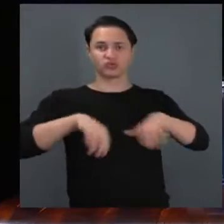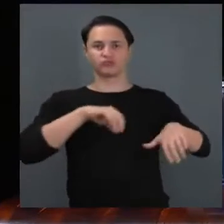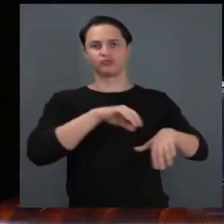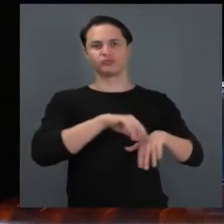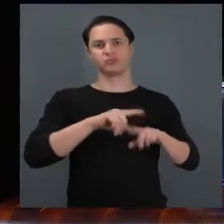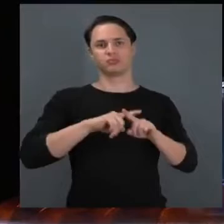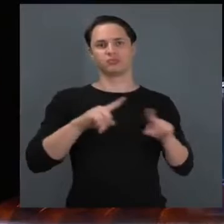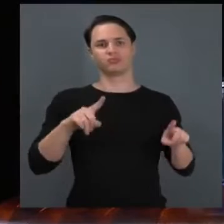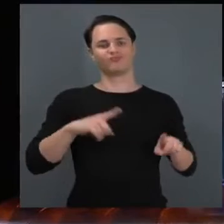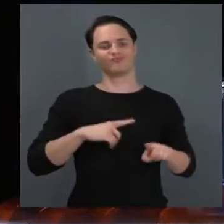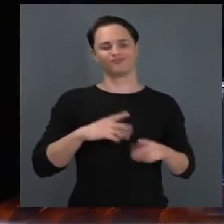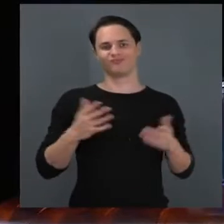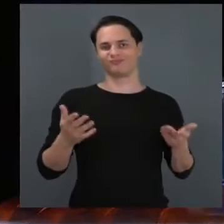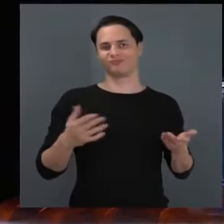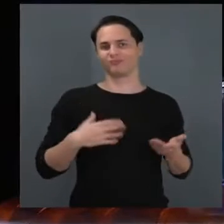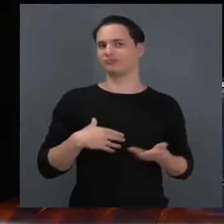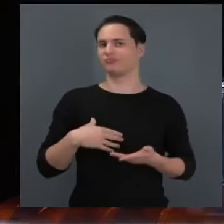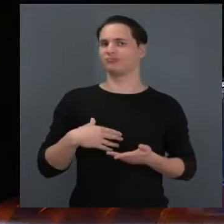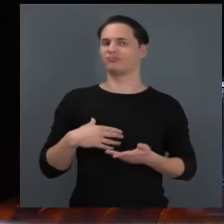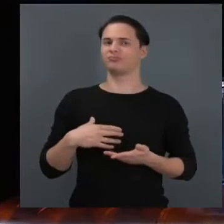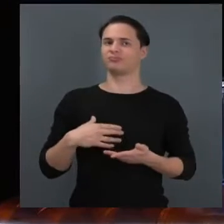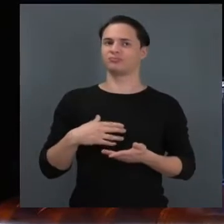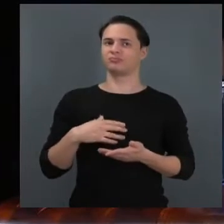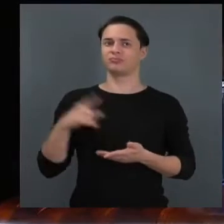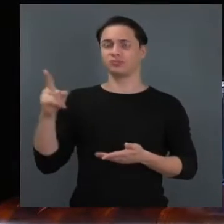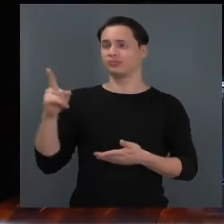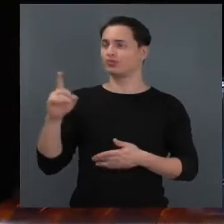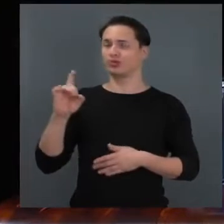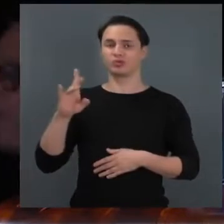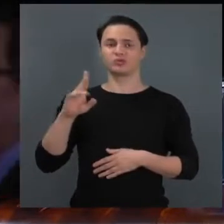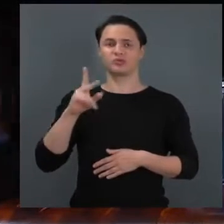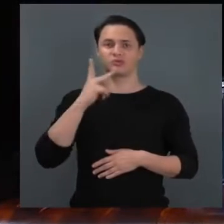só disse adeus para eles, esperou ele chegar